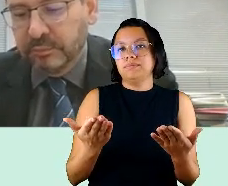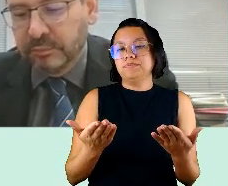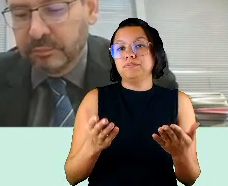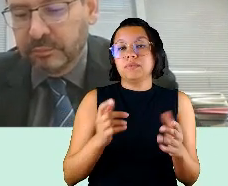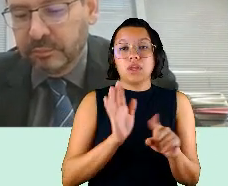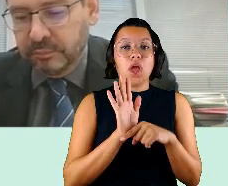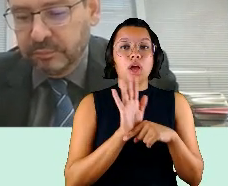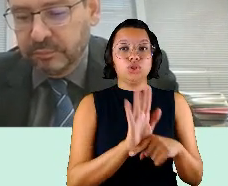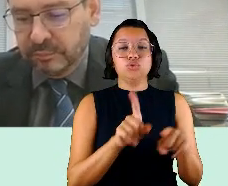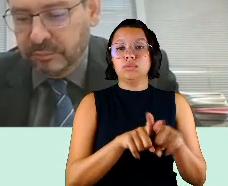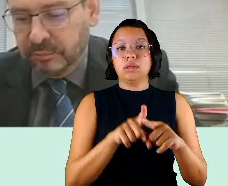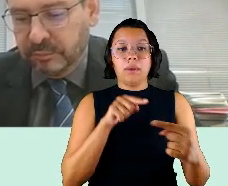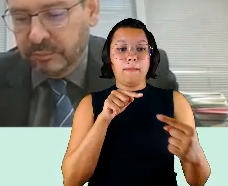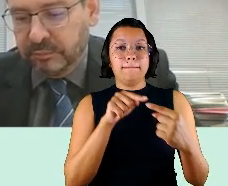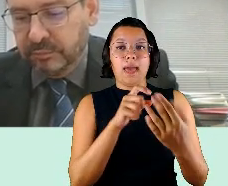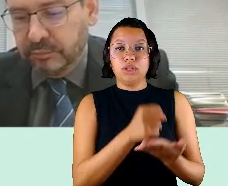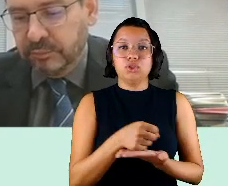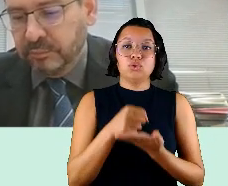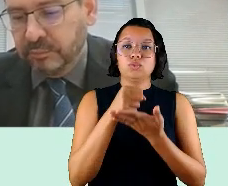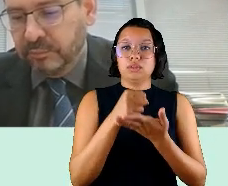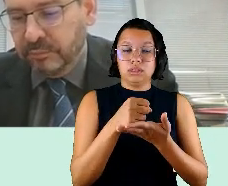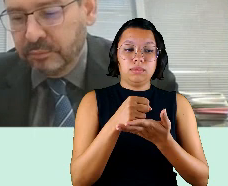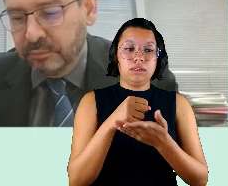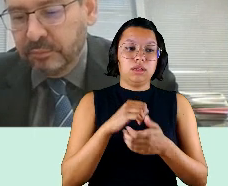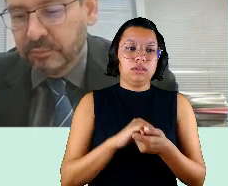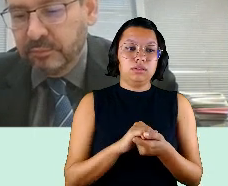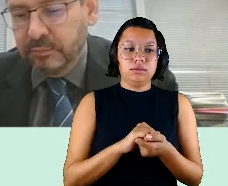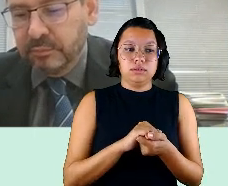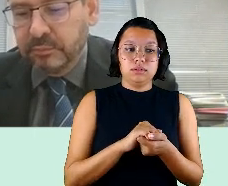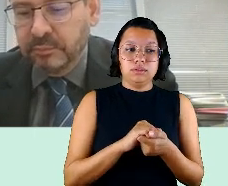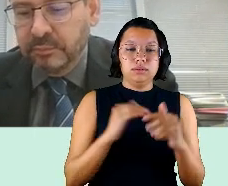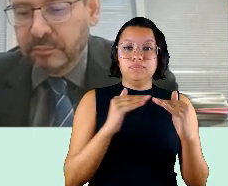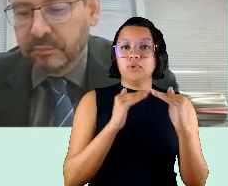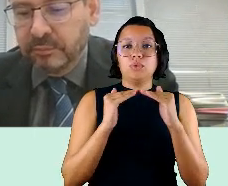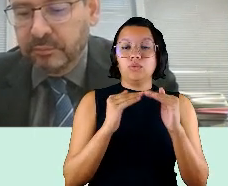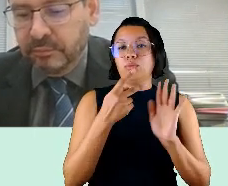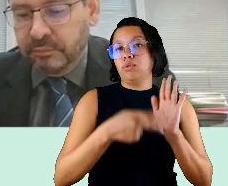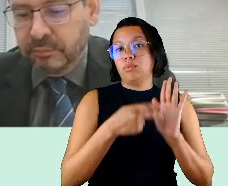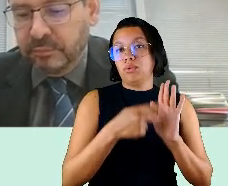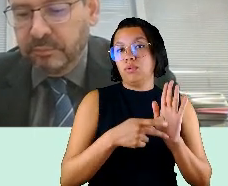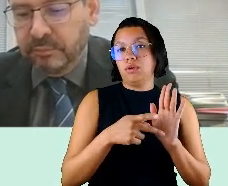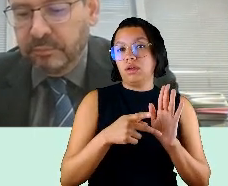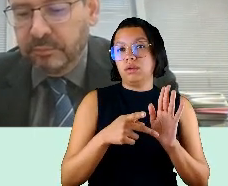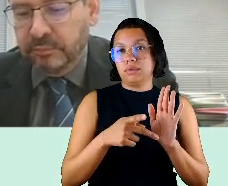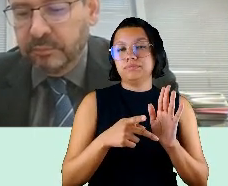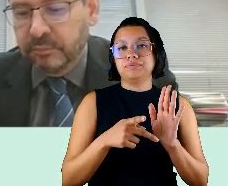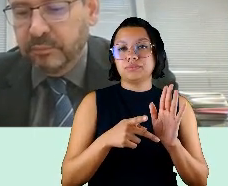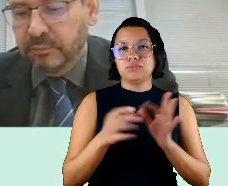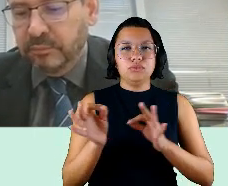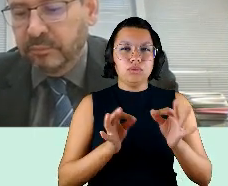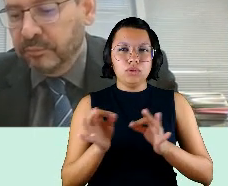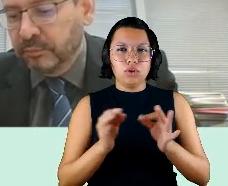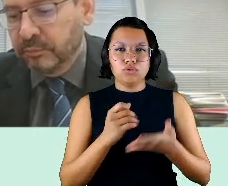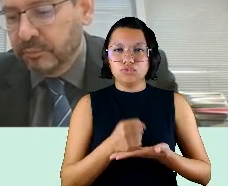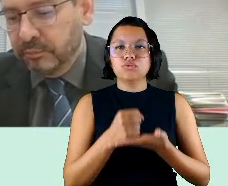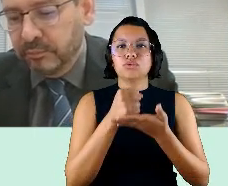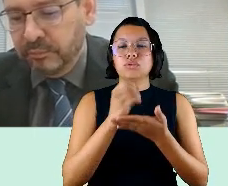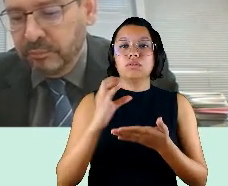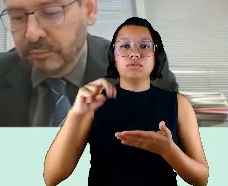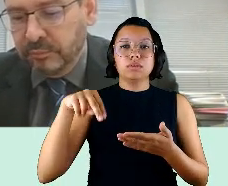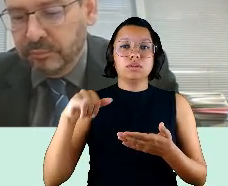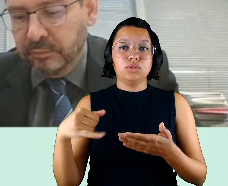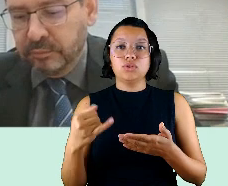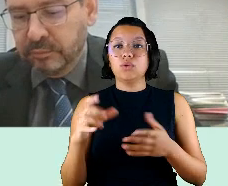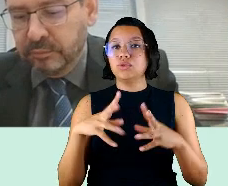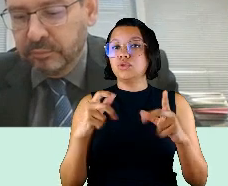com metas de sustentabilidade, conforme o Programa de Logística Sustentável do CNJ e